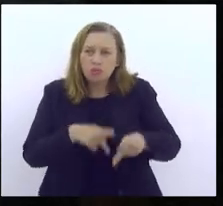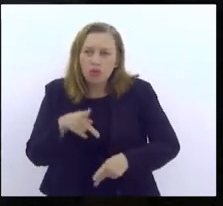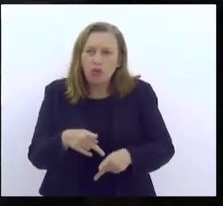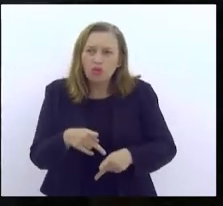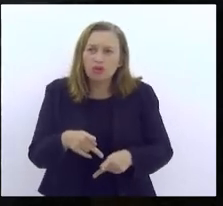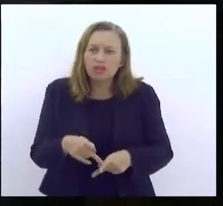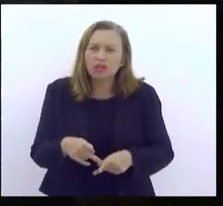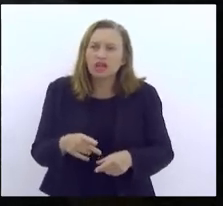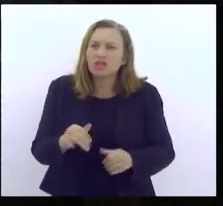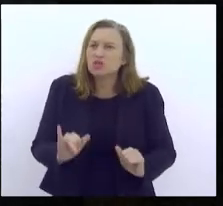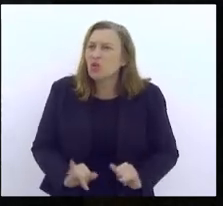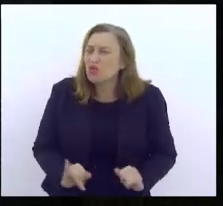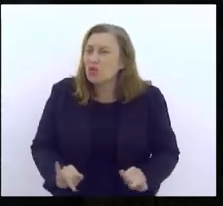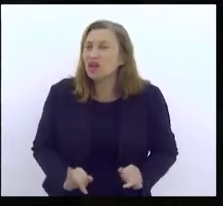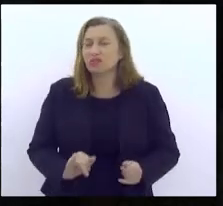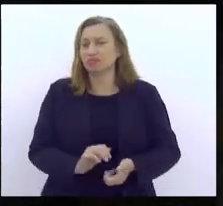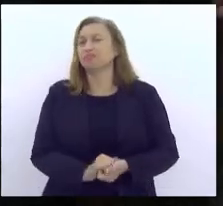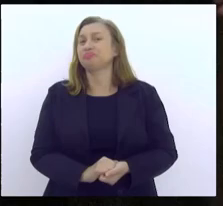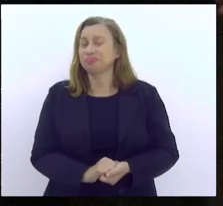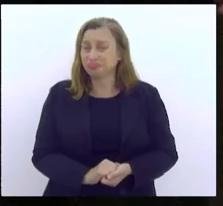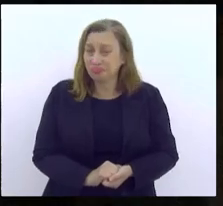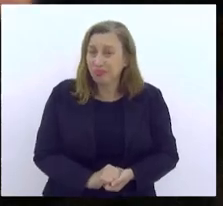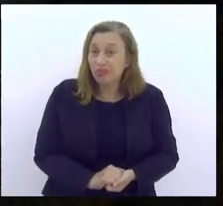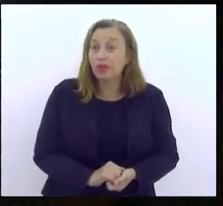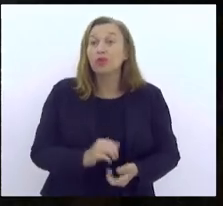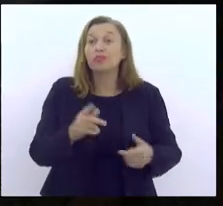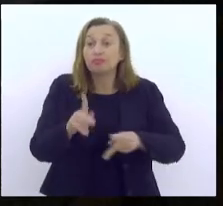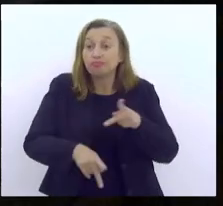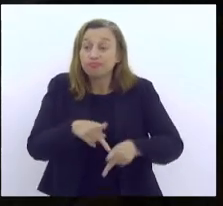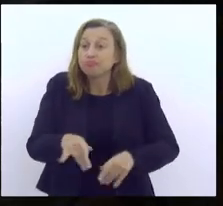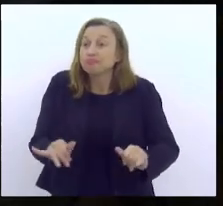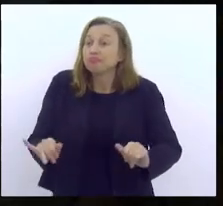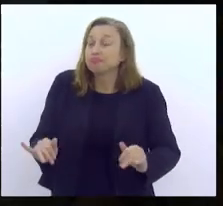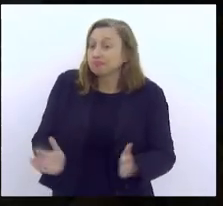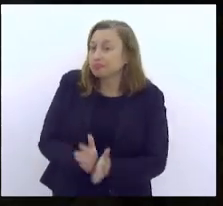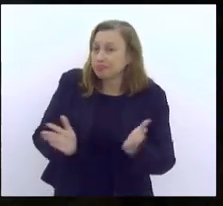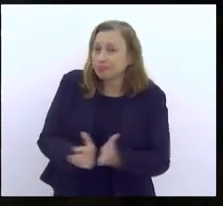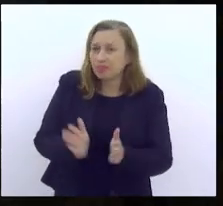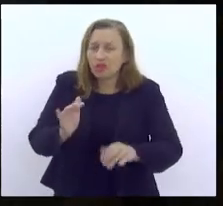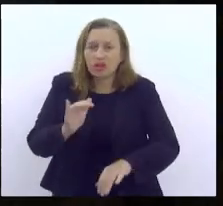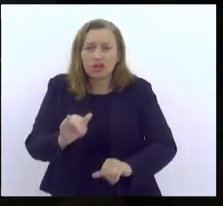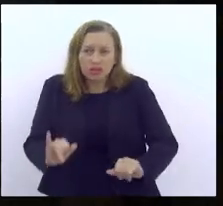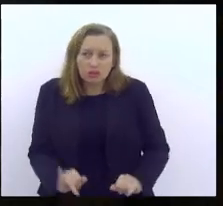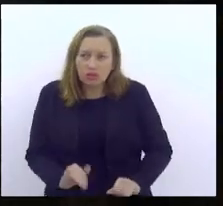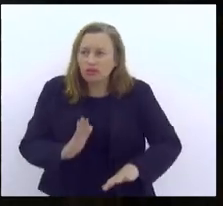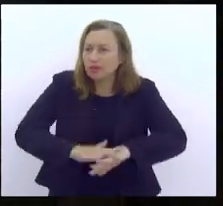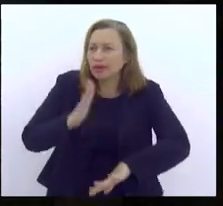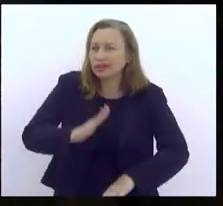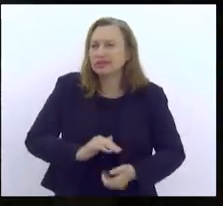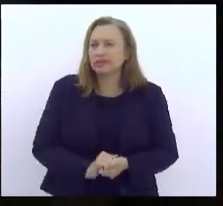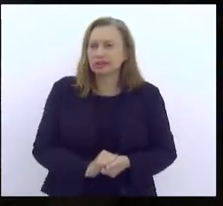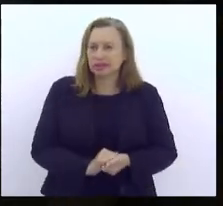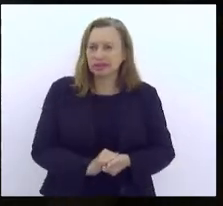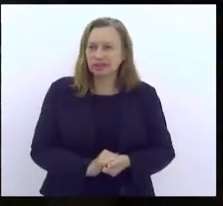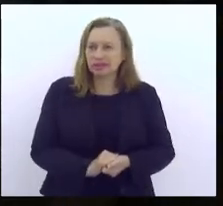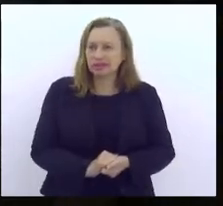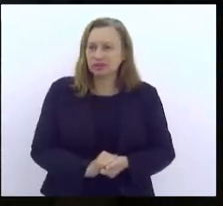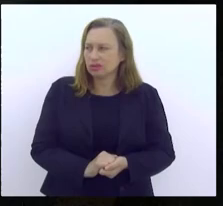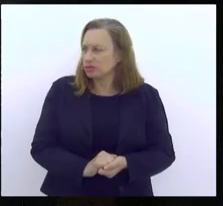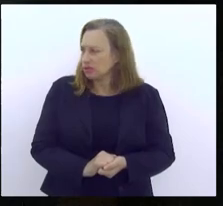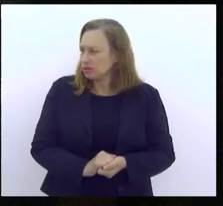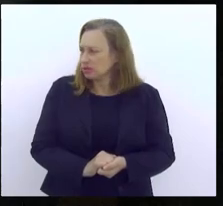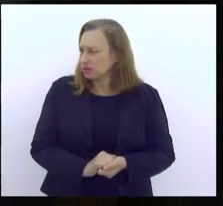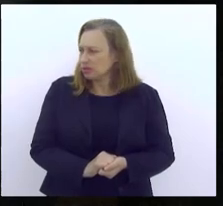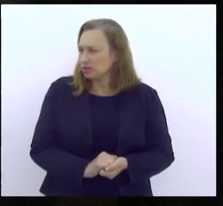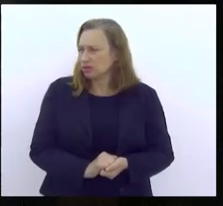esmíngua lá, a população que está sofrendo, o povo pobre é que mais sofre. Não é o povo só da Zona Sul, não, é o povo mais pobre que sofre. E